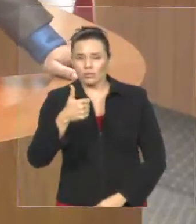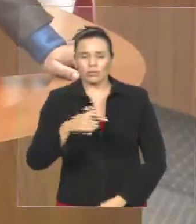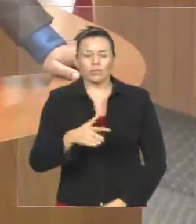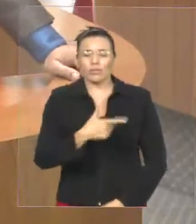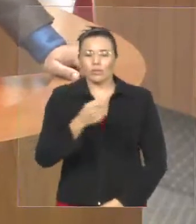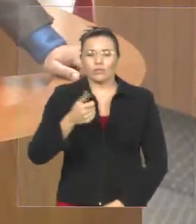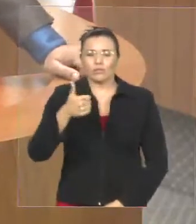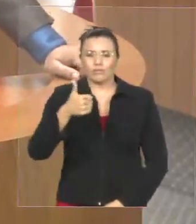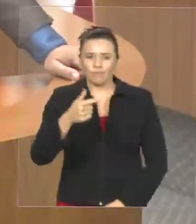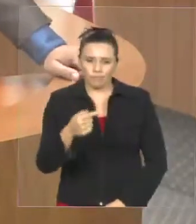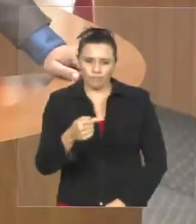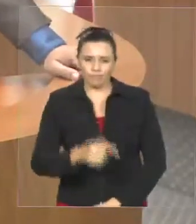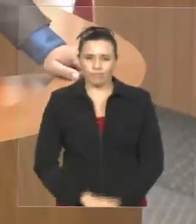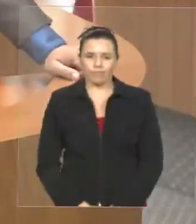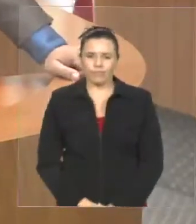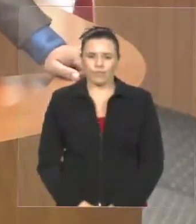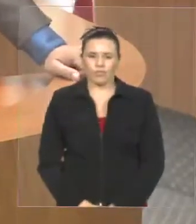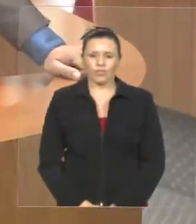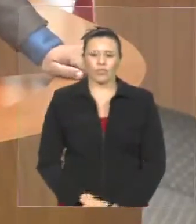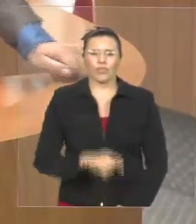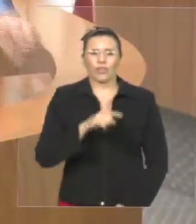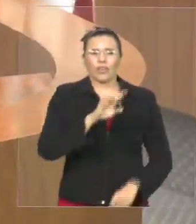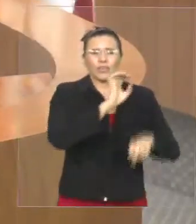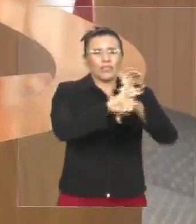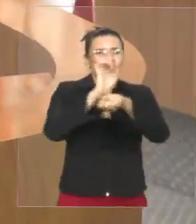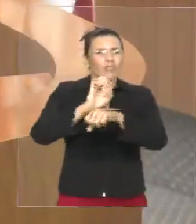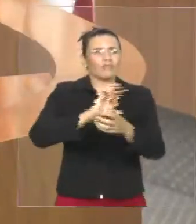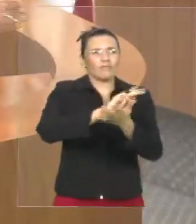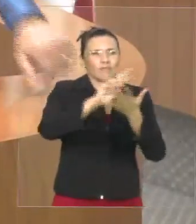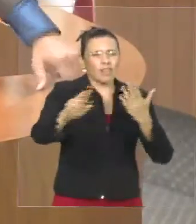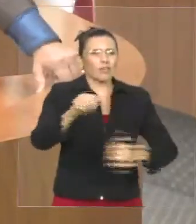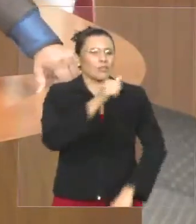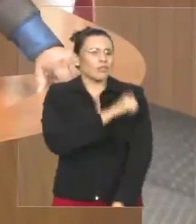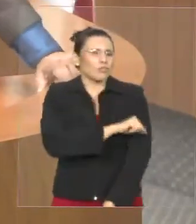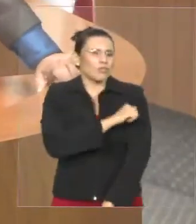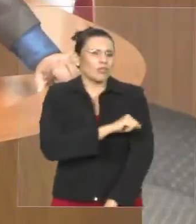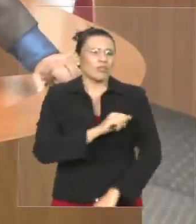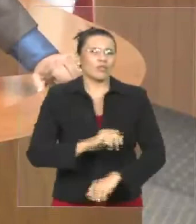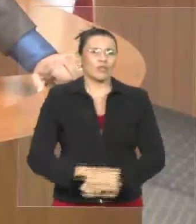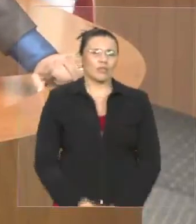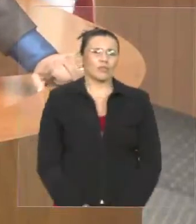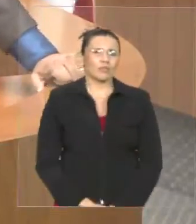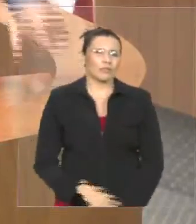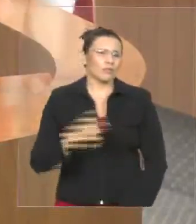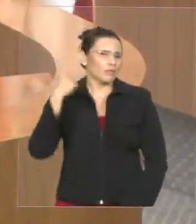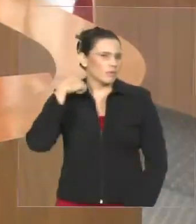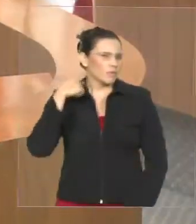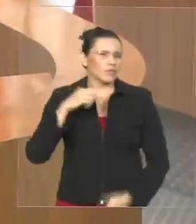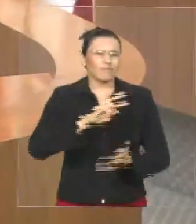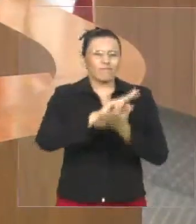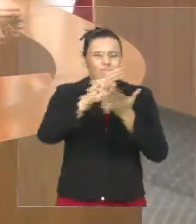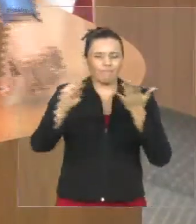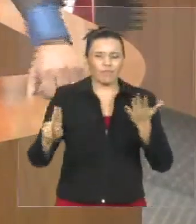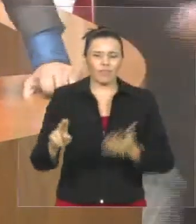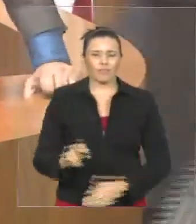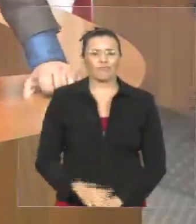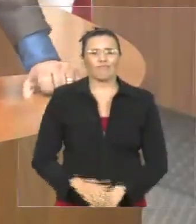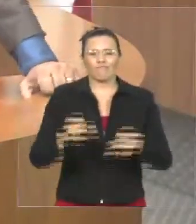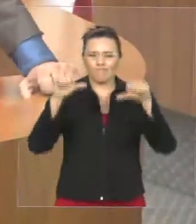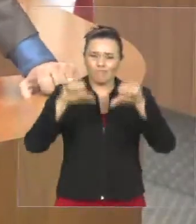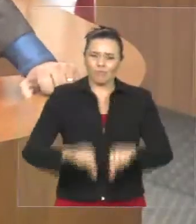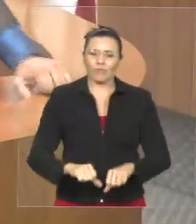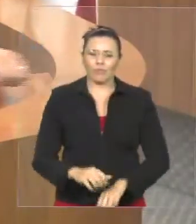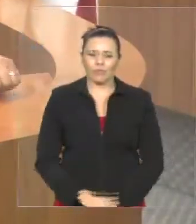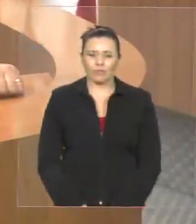se o Estado não tiver as condições para garantir o funcionamento da máquina pública, e quando eu digo isso, eu digo